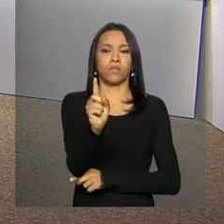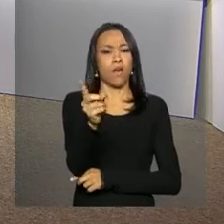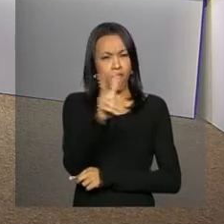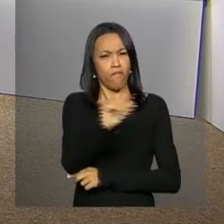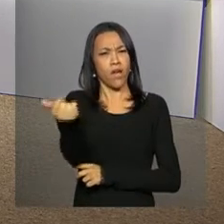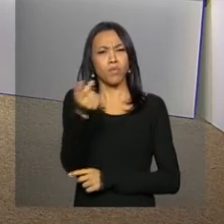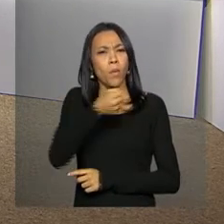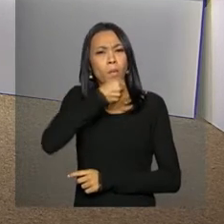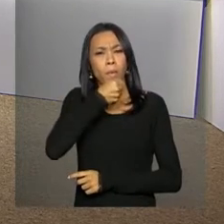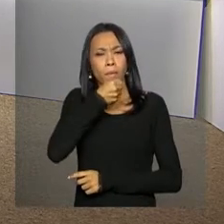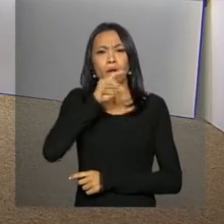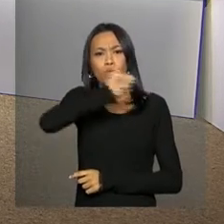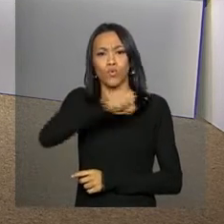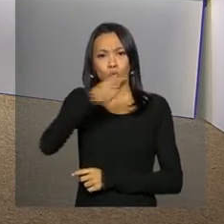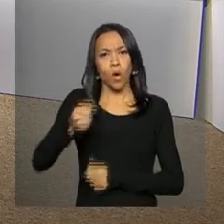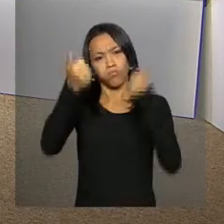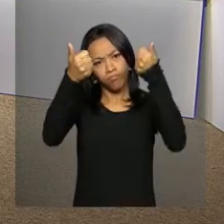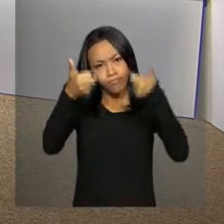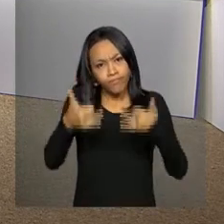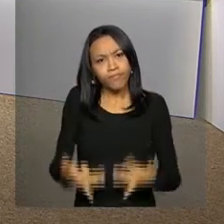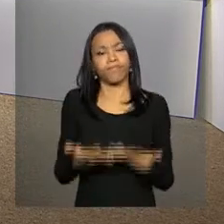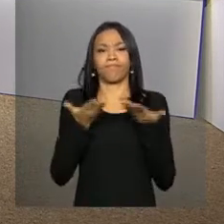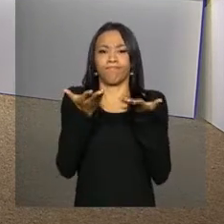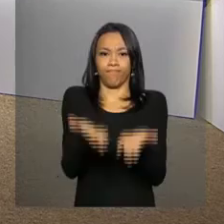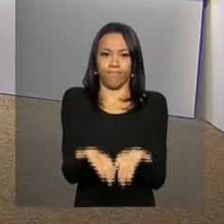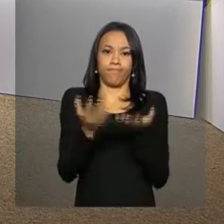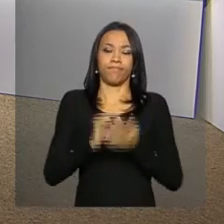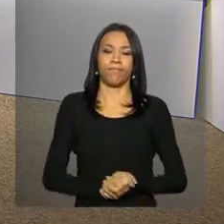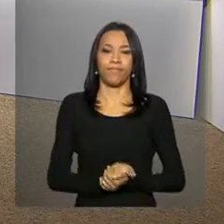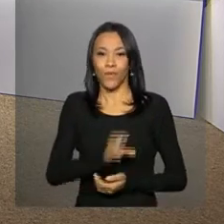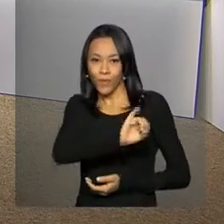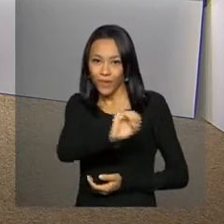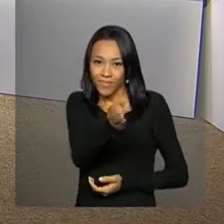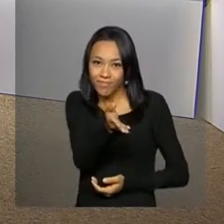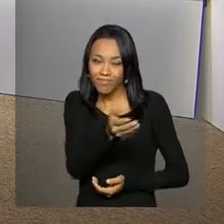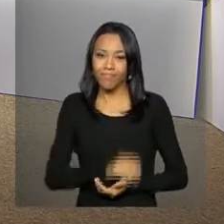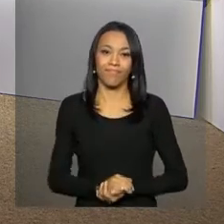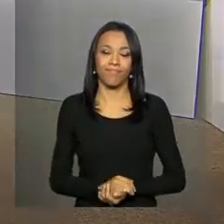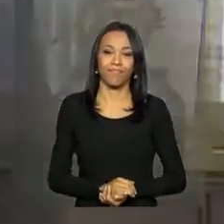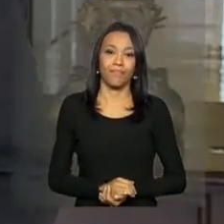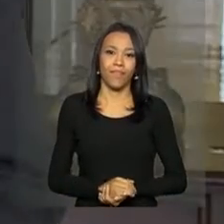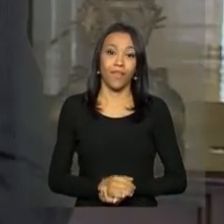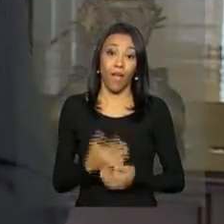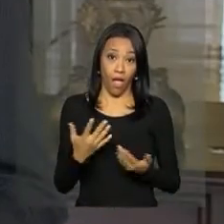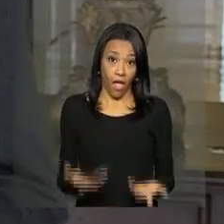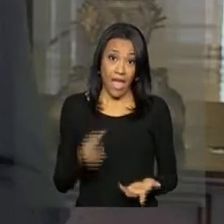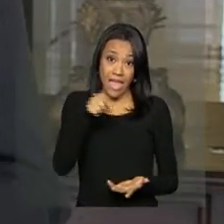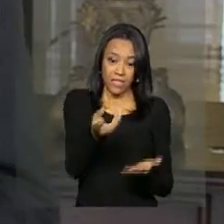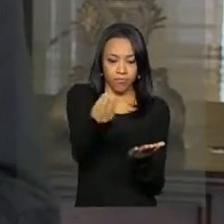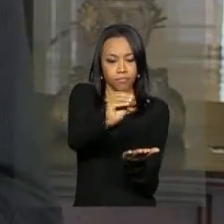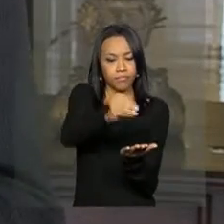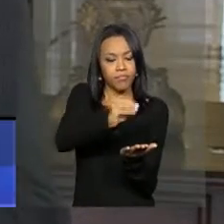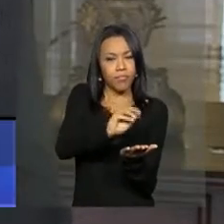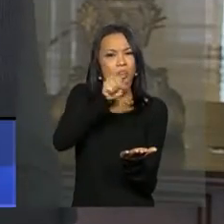a conversar com o repórter joão pedro neto que tem as informações ao vivo o joão pedro bom danielle esse cadastro é um